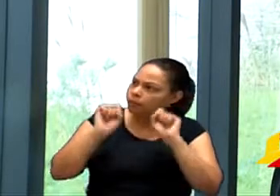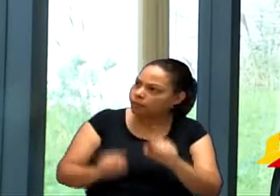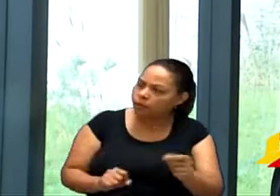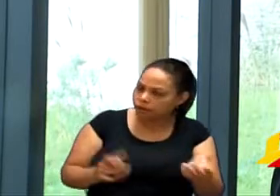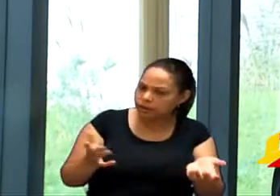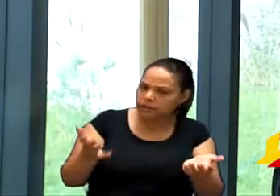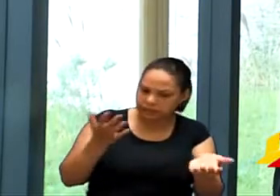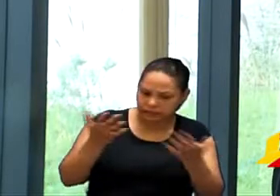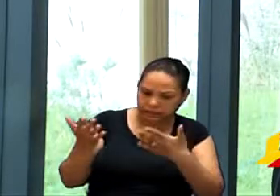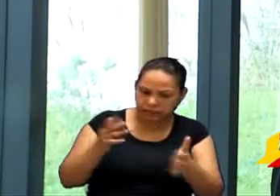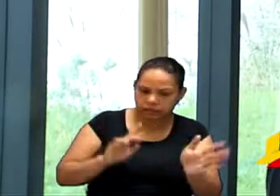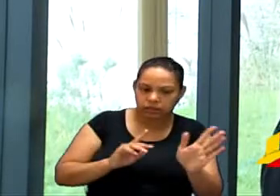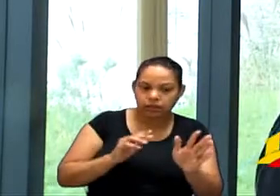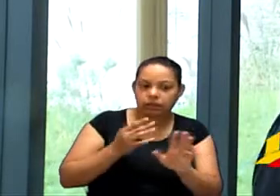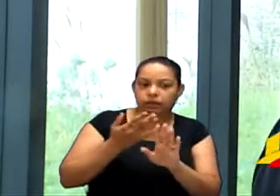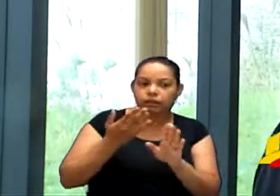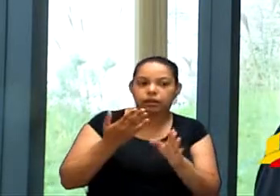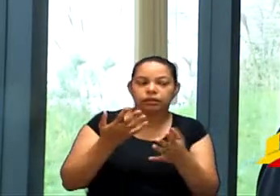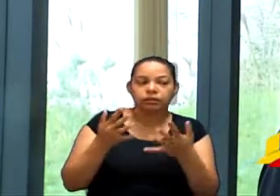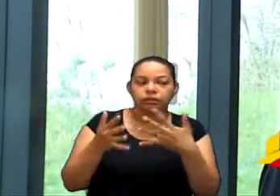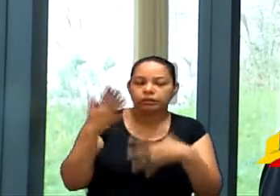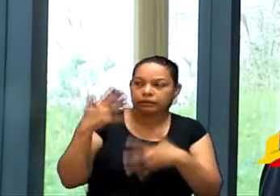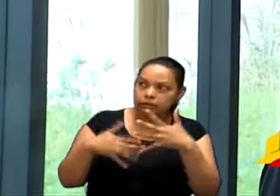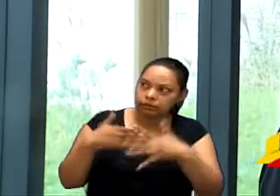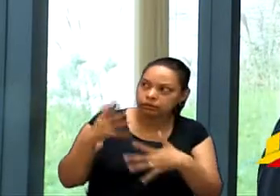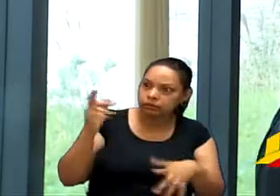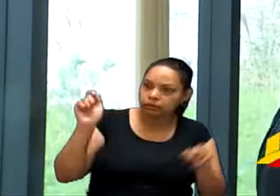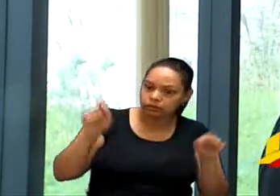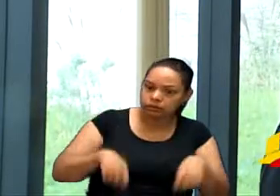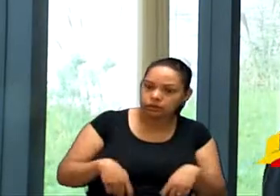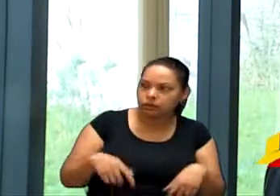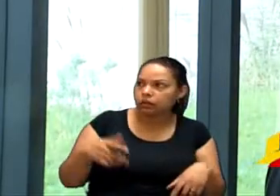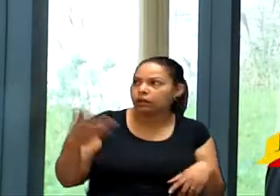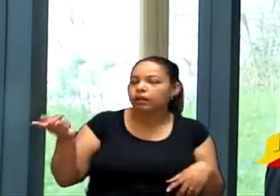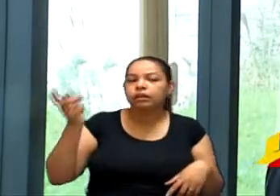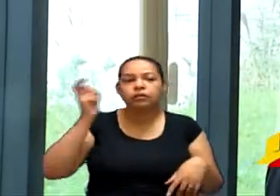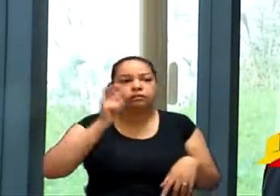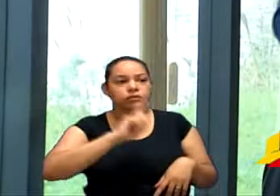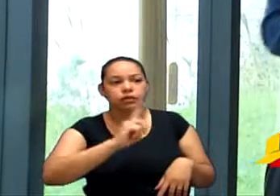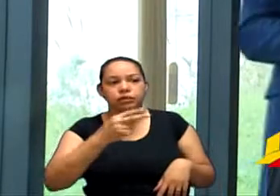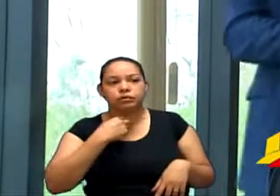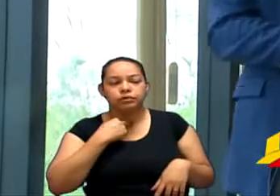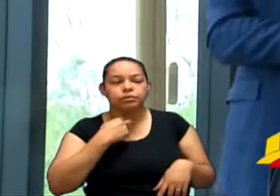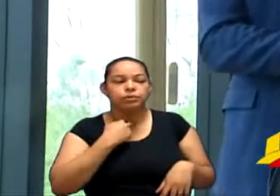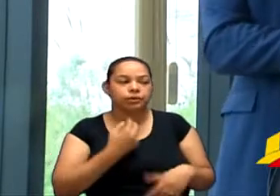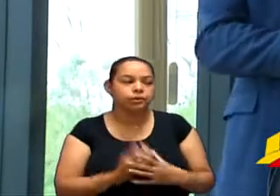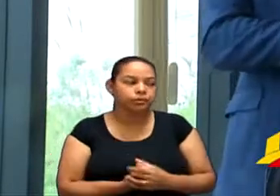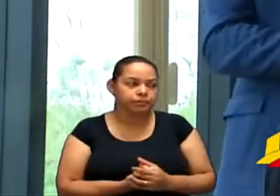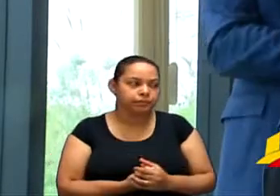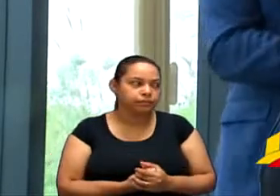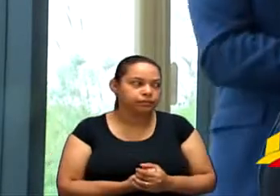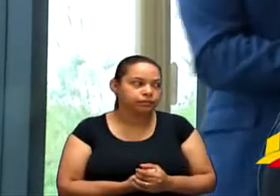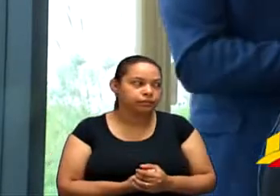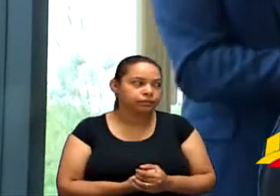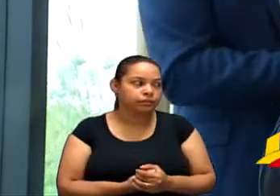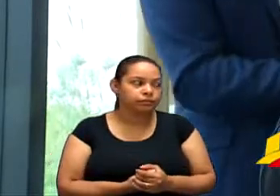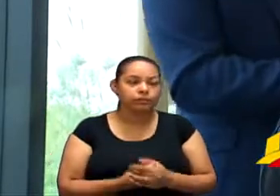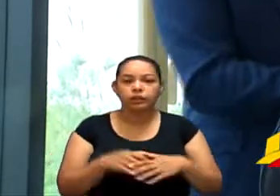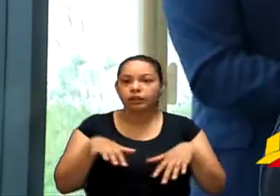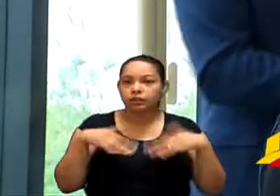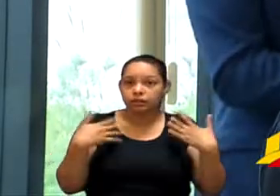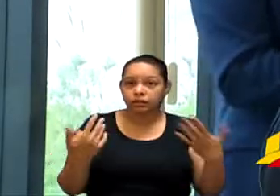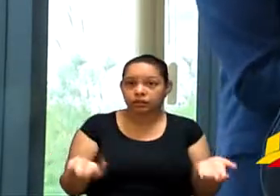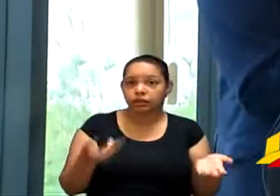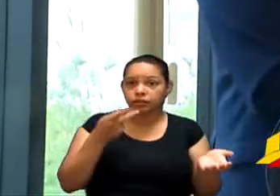tarifa Não não pode então nós demos um parecer como missão de justiça e esse parecer tá tranquilamente respaldado que a